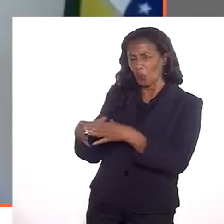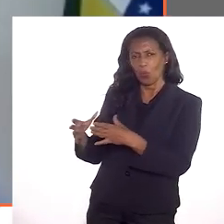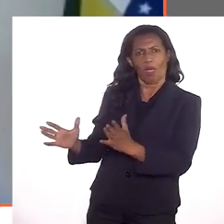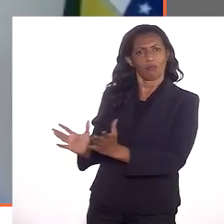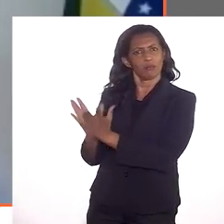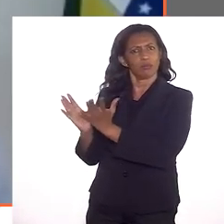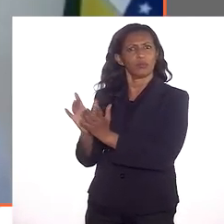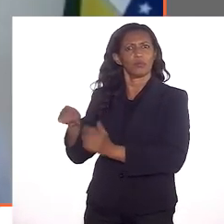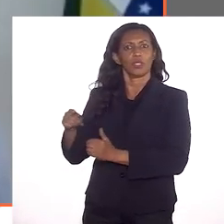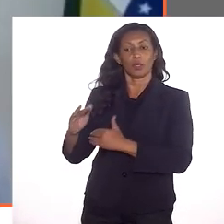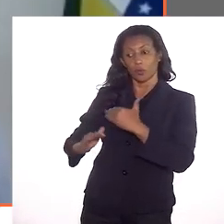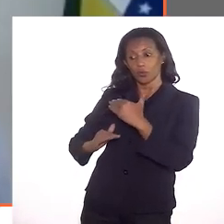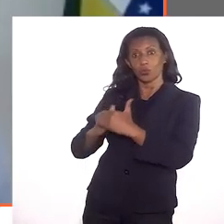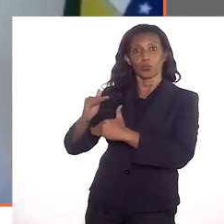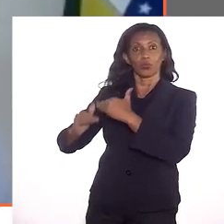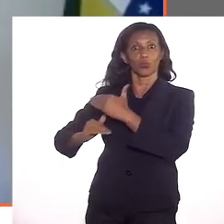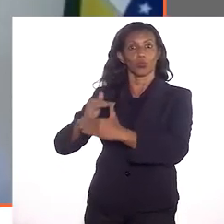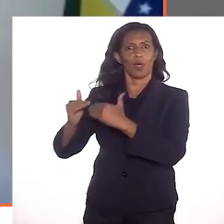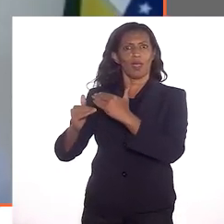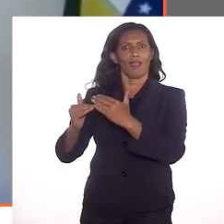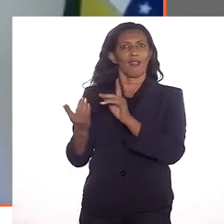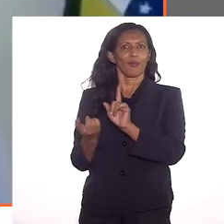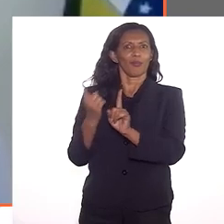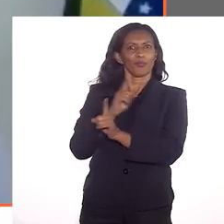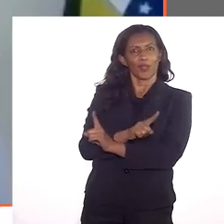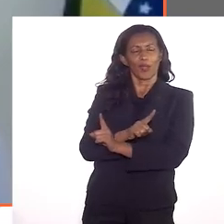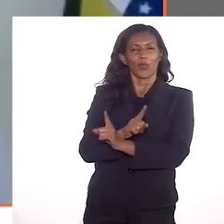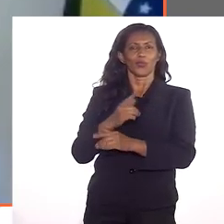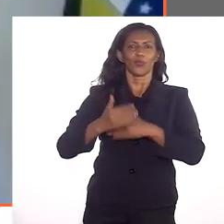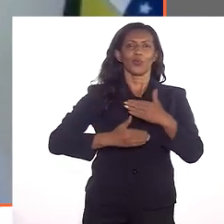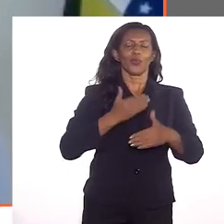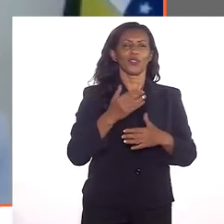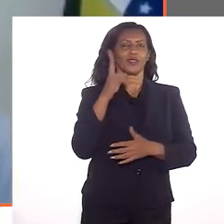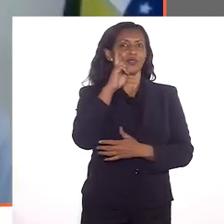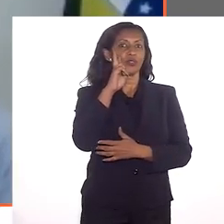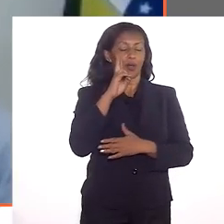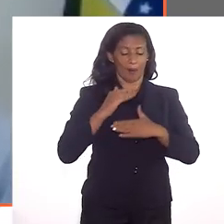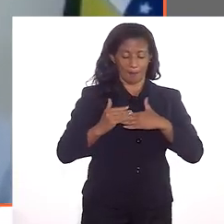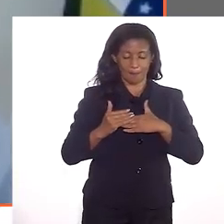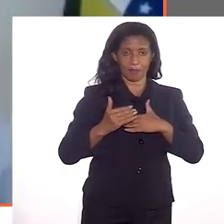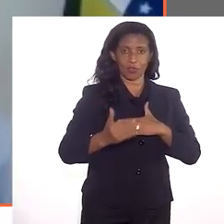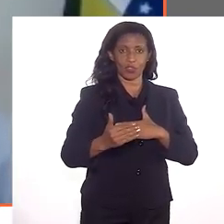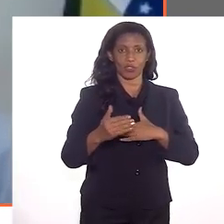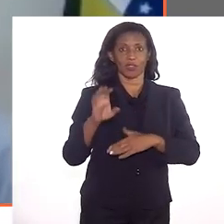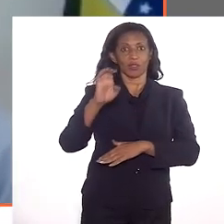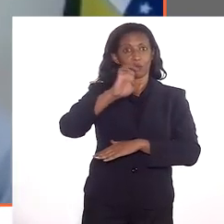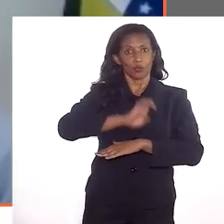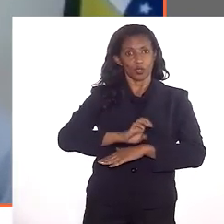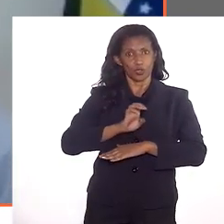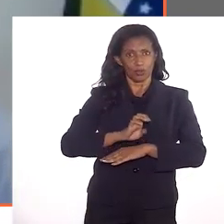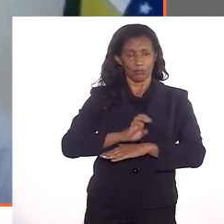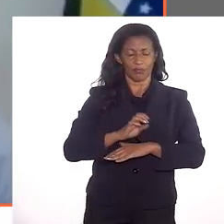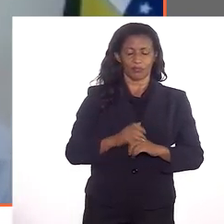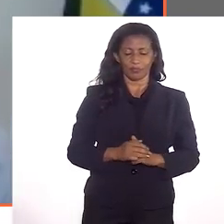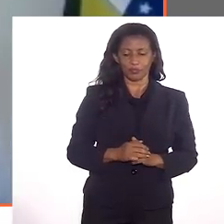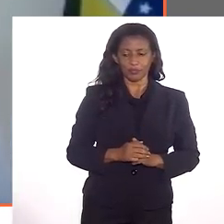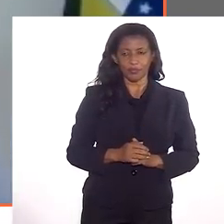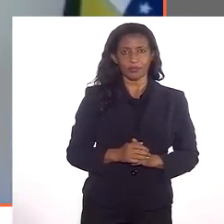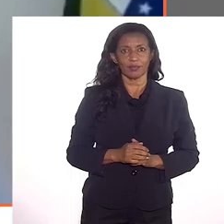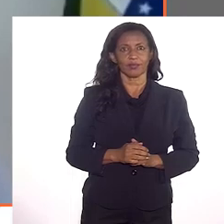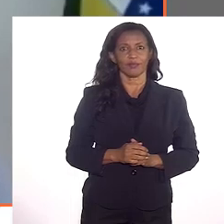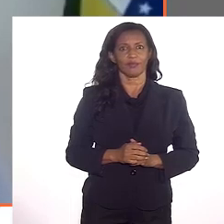territórios periféricos, que foram se desenvolvendo. É uma contradição do processo histórico, né? Na medida em que o Estado se